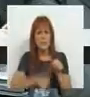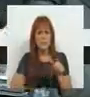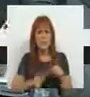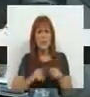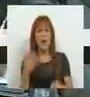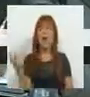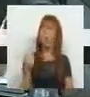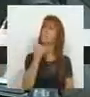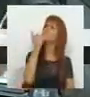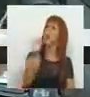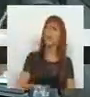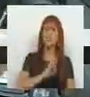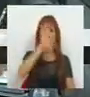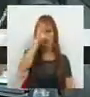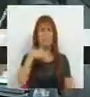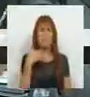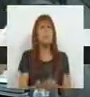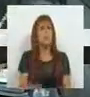intervenção eloquente por parte do Sr. Ministro,